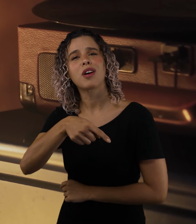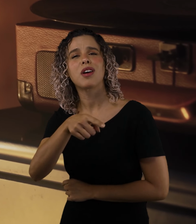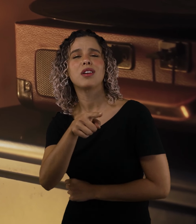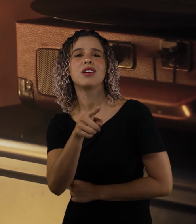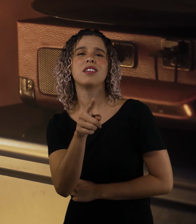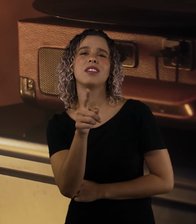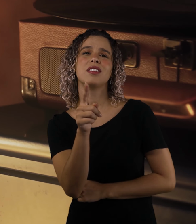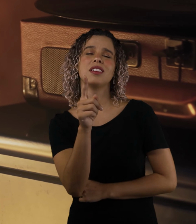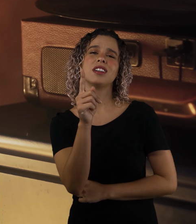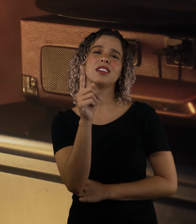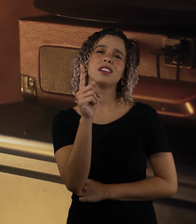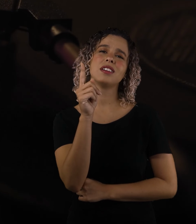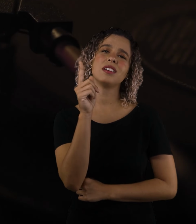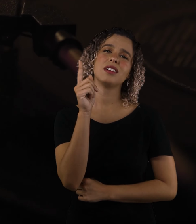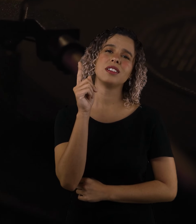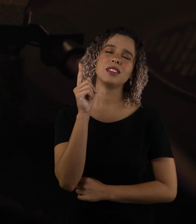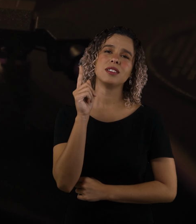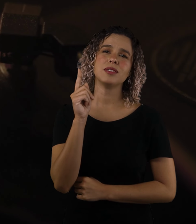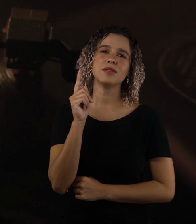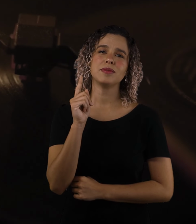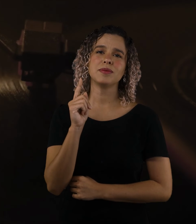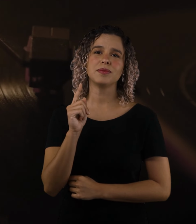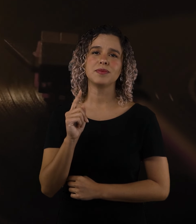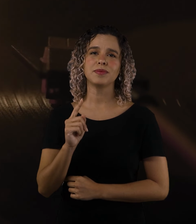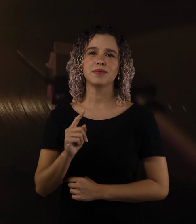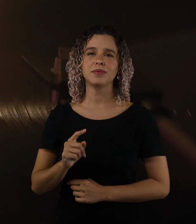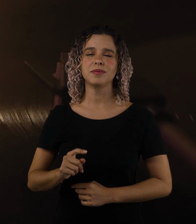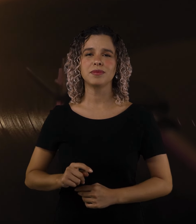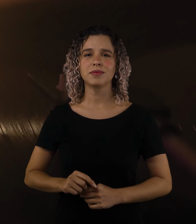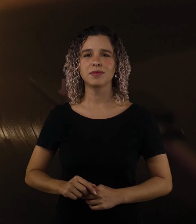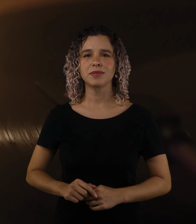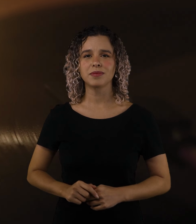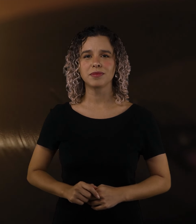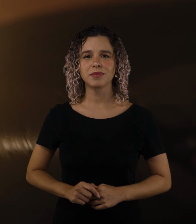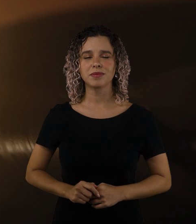going. Ao fundo, meu violão e um toca-discos.